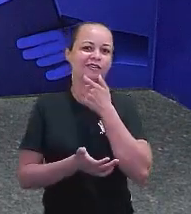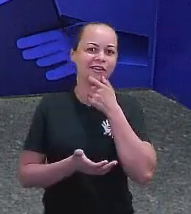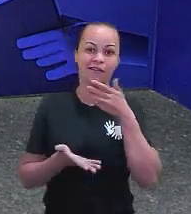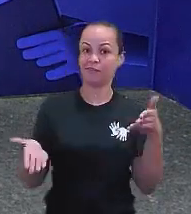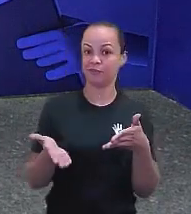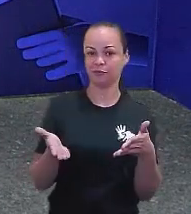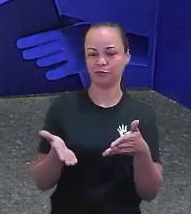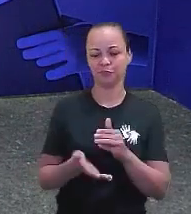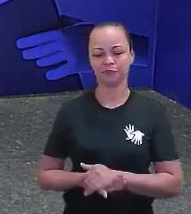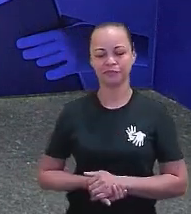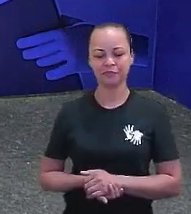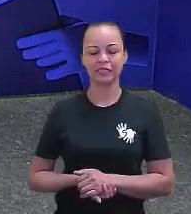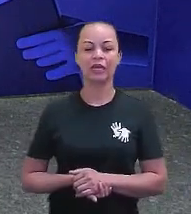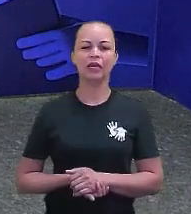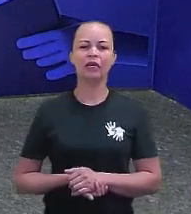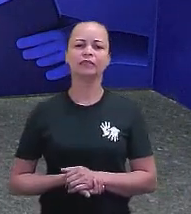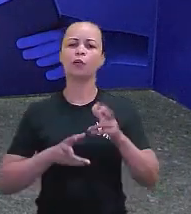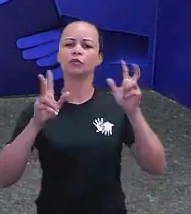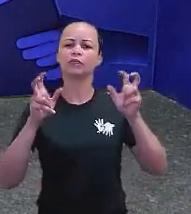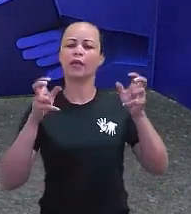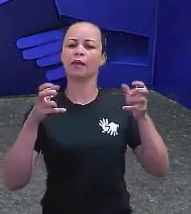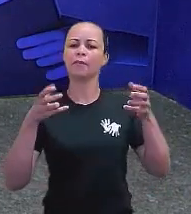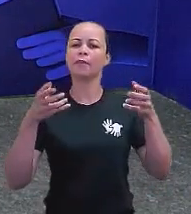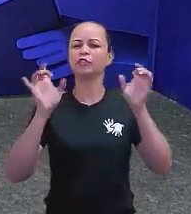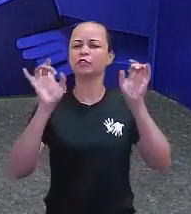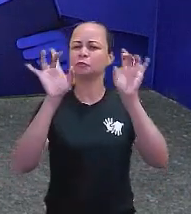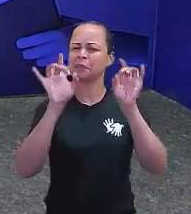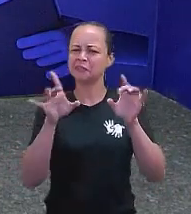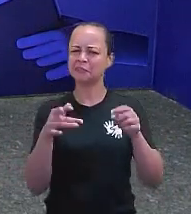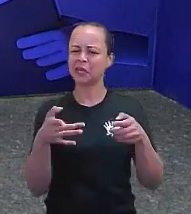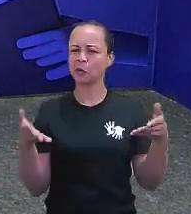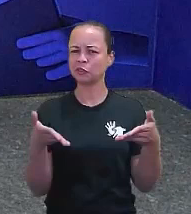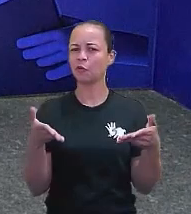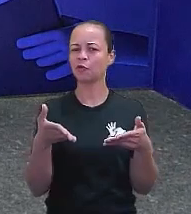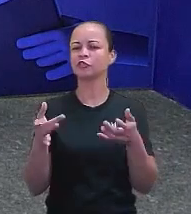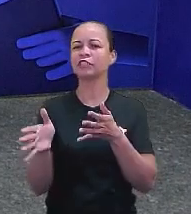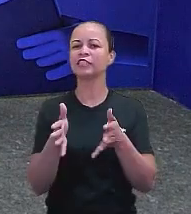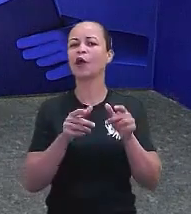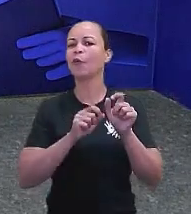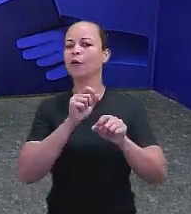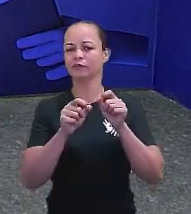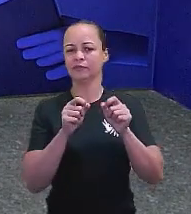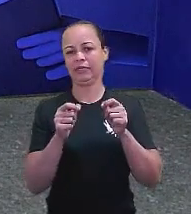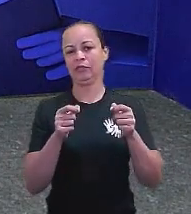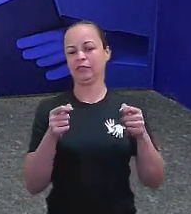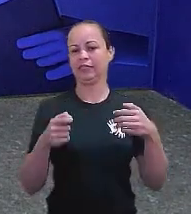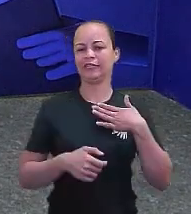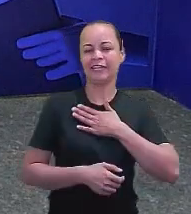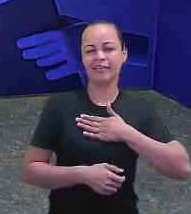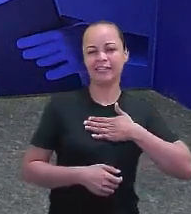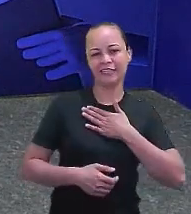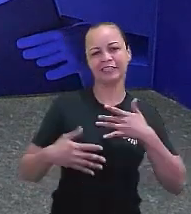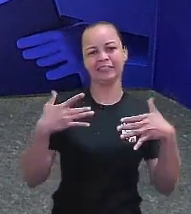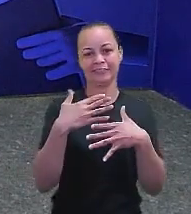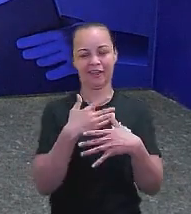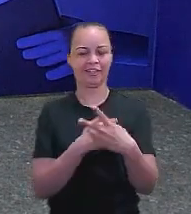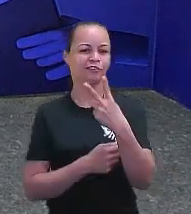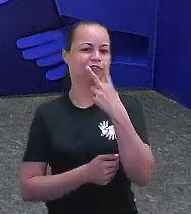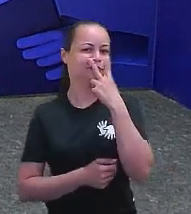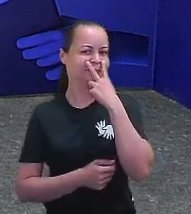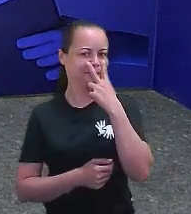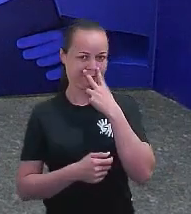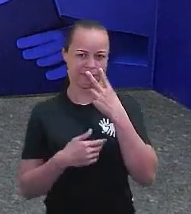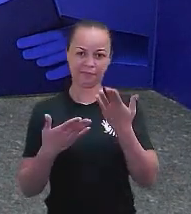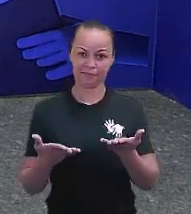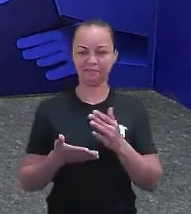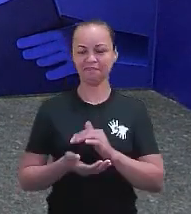E hoje a gente tem um tema muito especial que está voltado exatamente à nossa querida cidade, Vitória de Santo Antão. É isso mesmo,